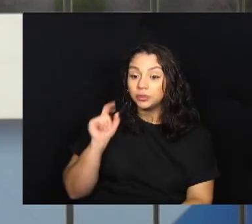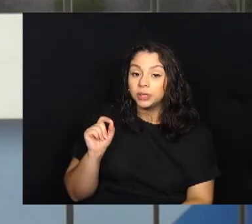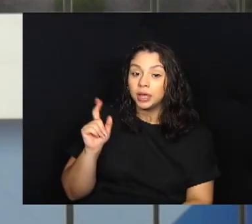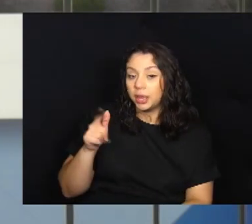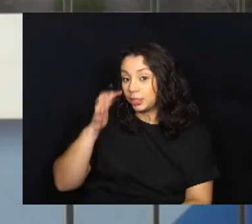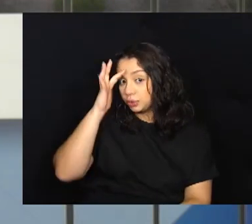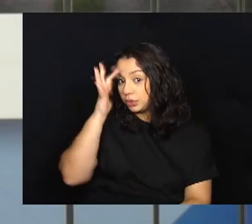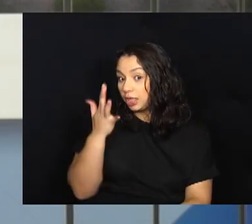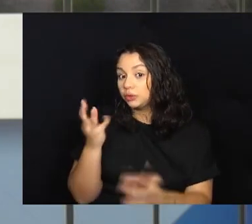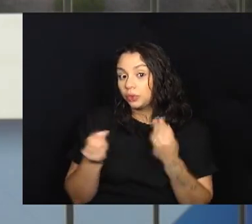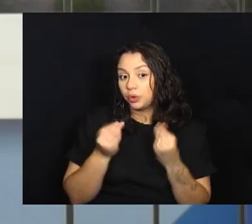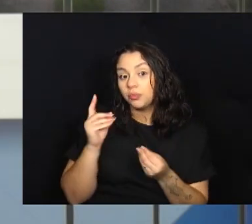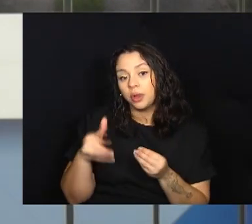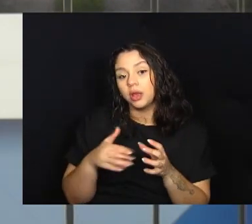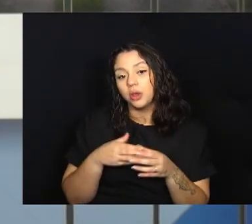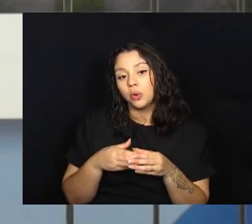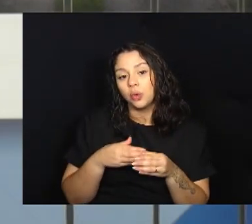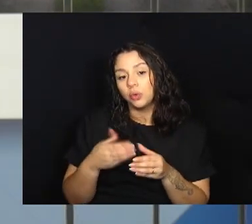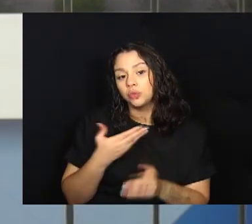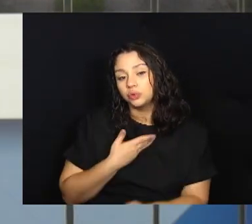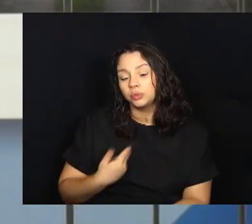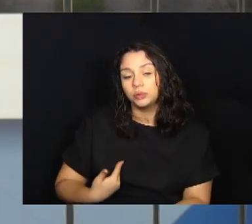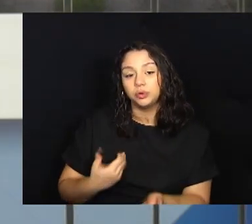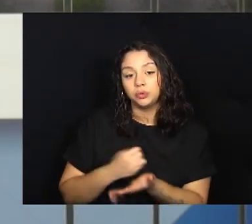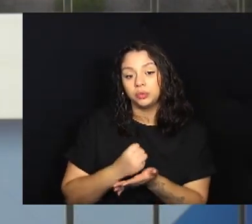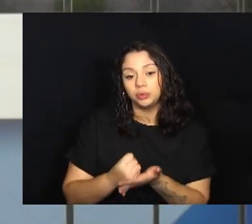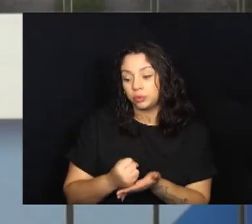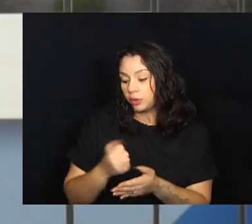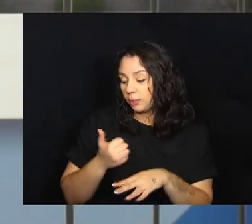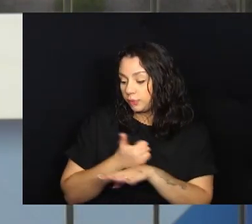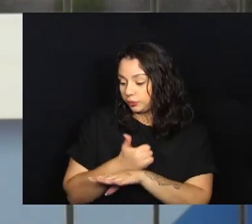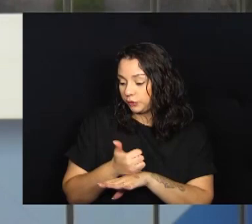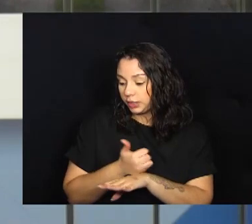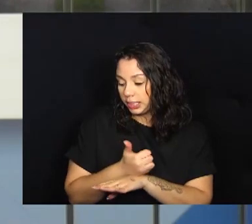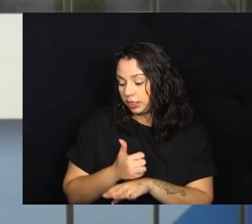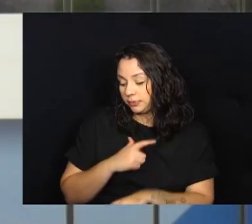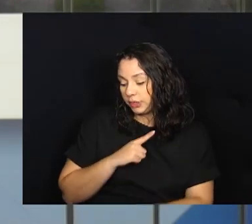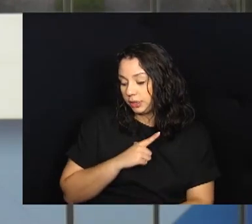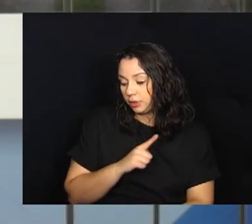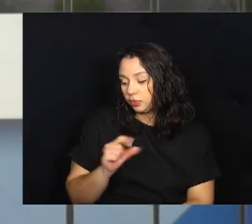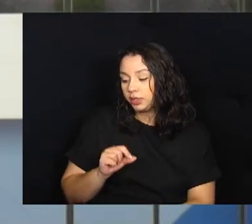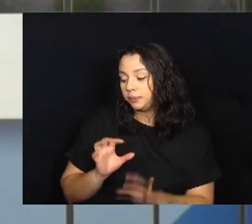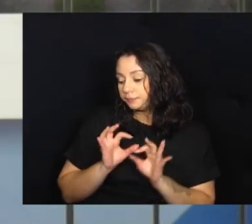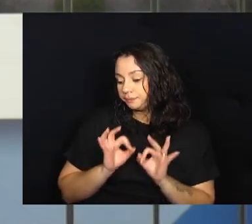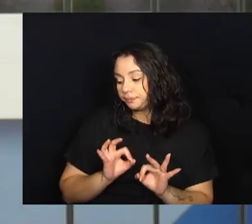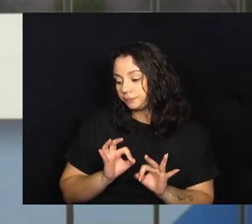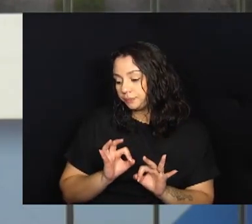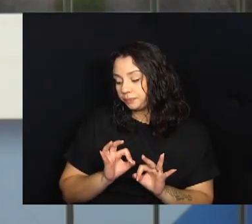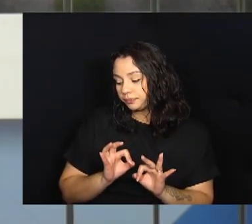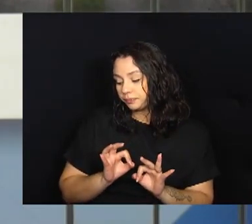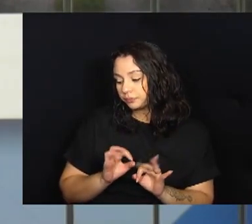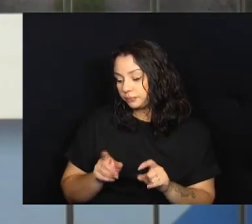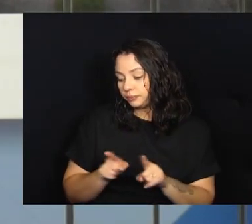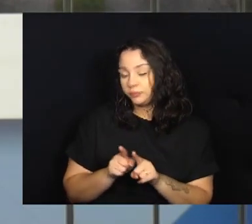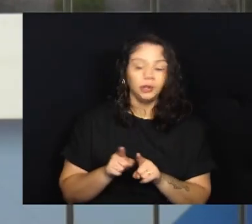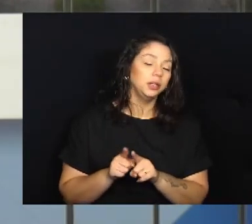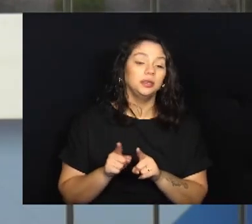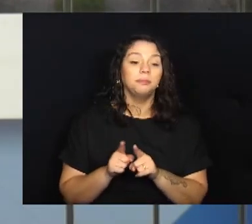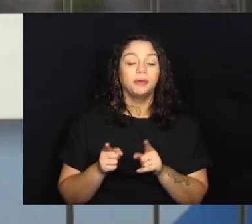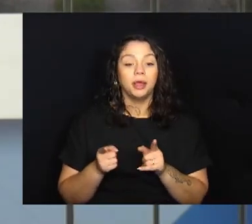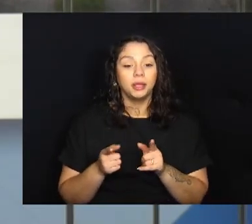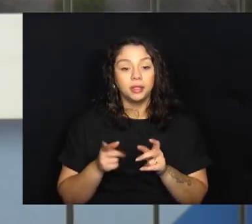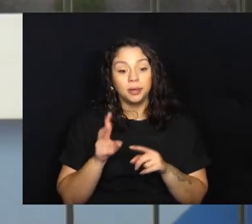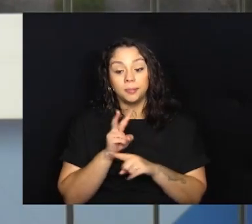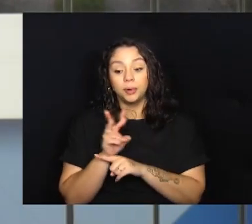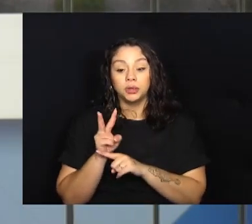seria abrir concurso público, contratar profissionais para que a gente tivesse o manejo adequado e ampliar a